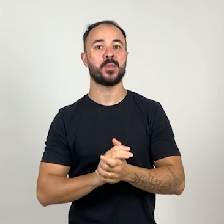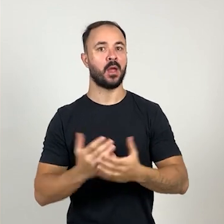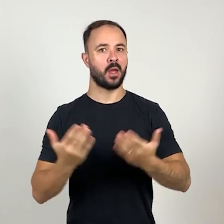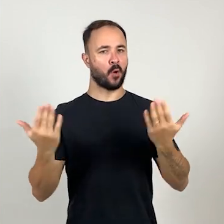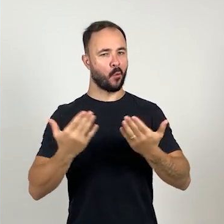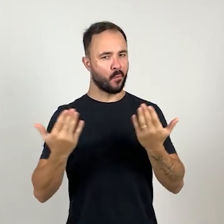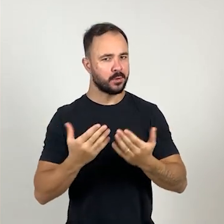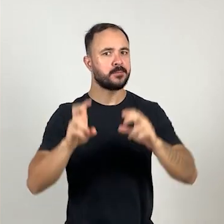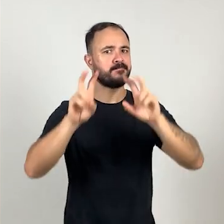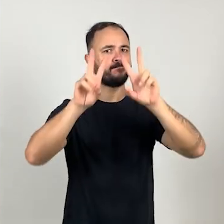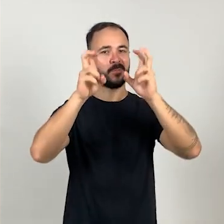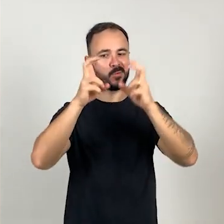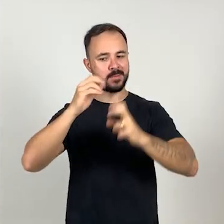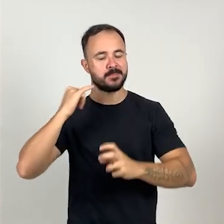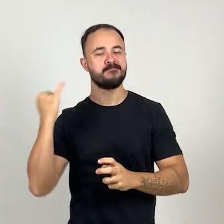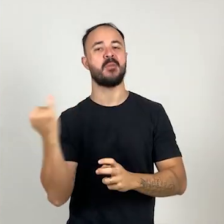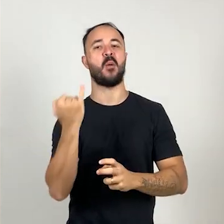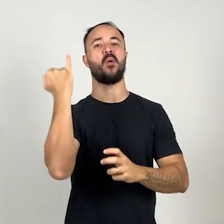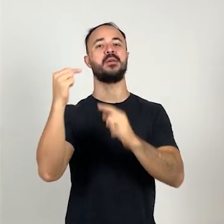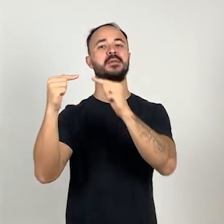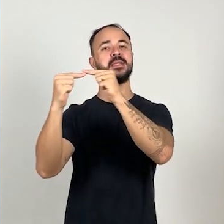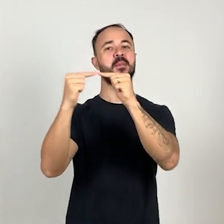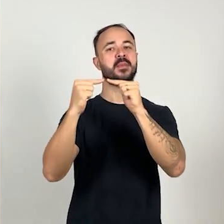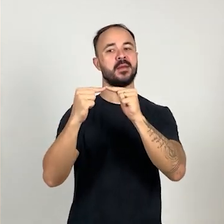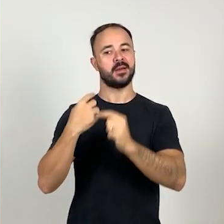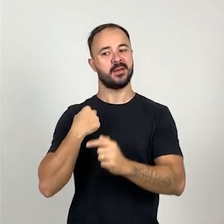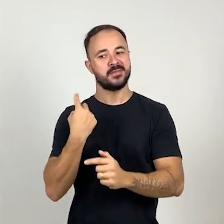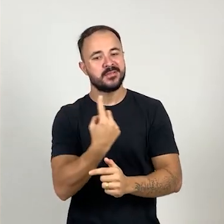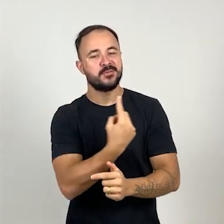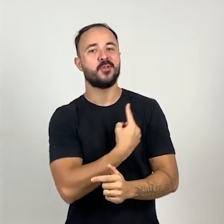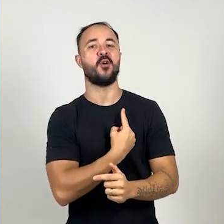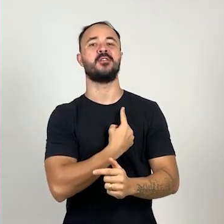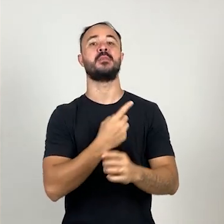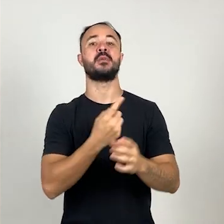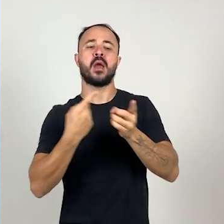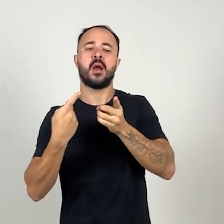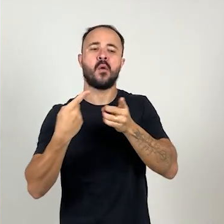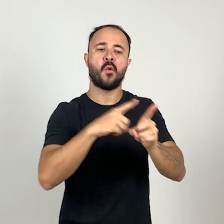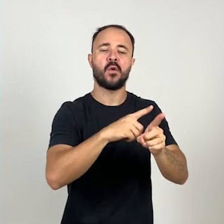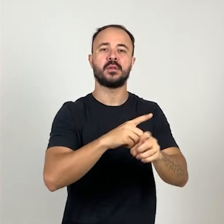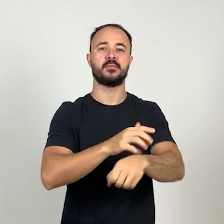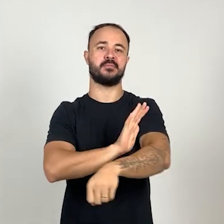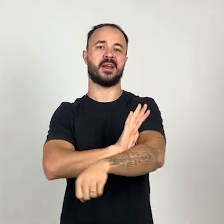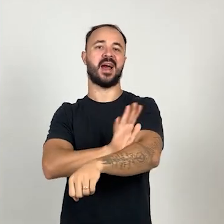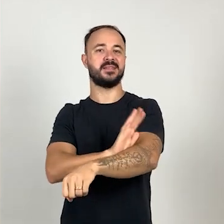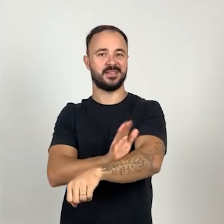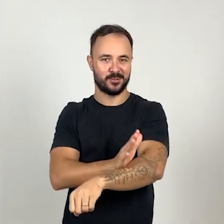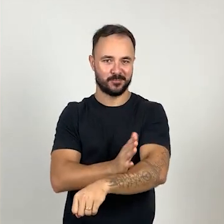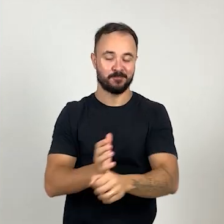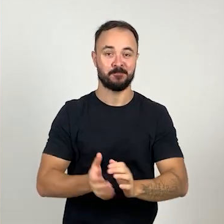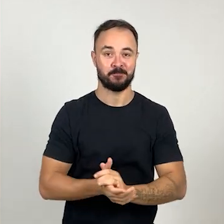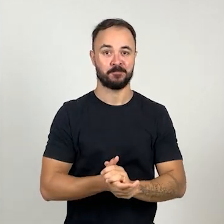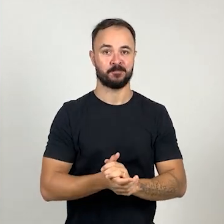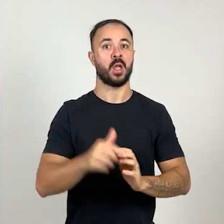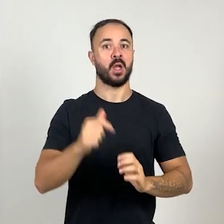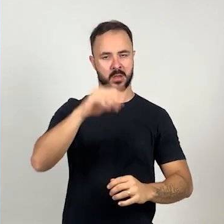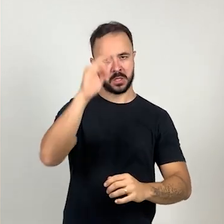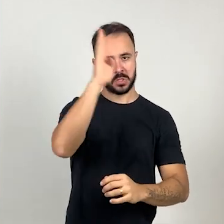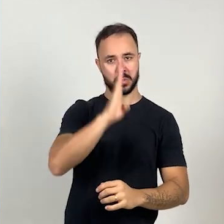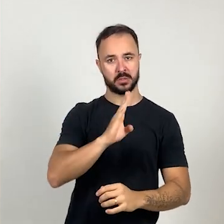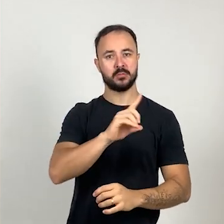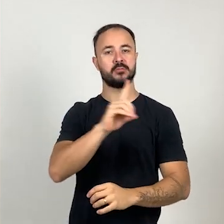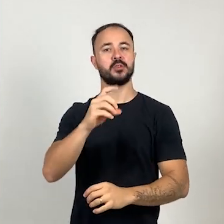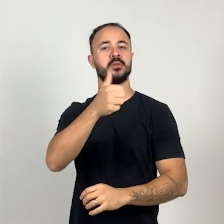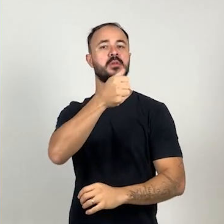uma discussão muito importante que diz respeito a todos nós, o combate ao racismo. No Brasil, o dia 13 de maio